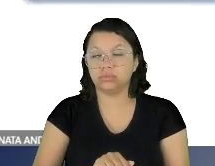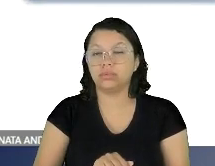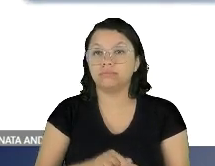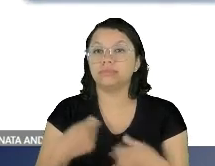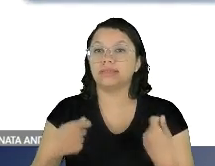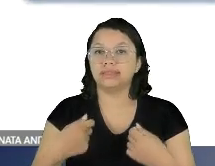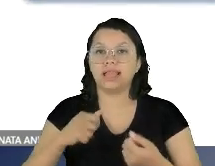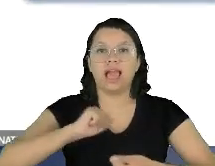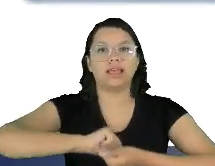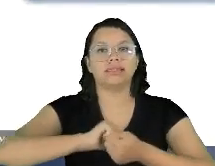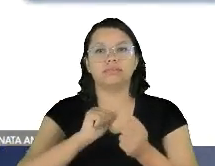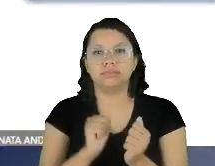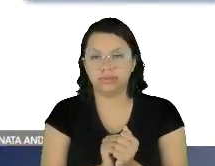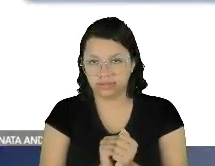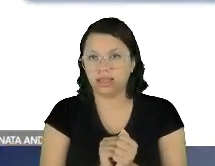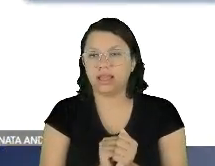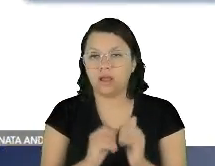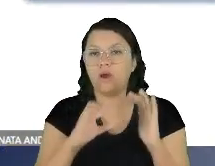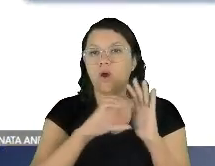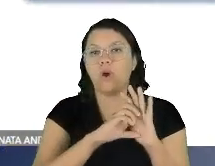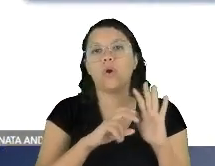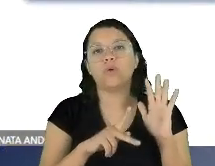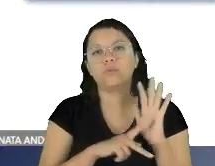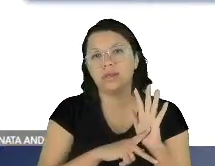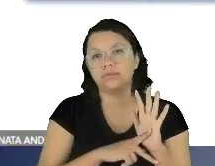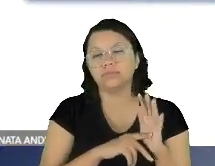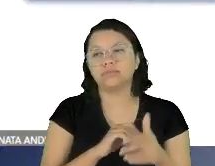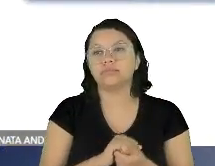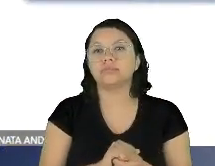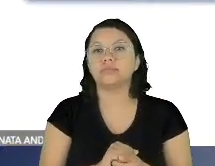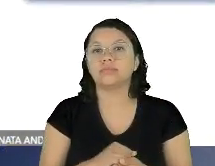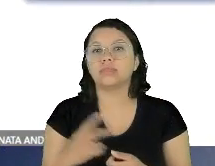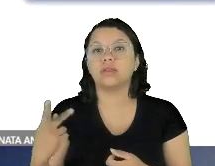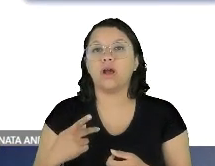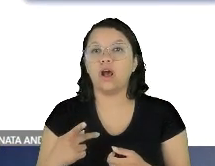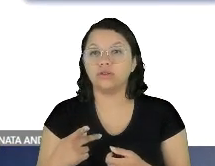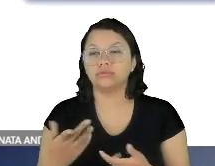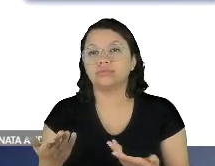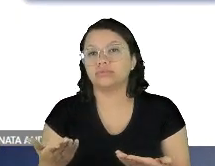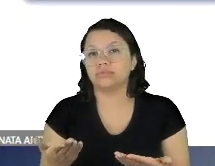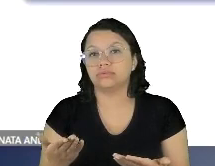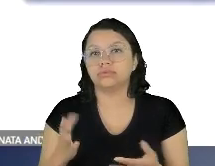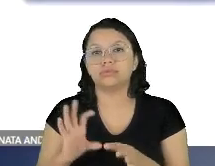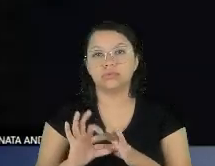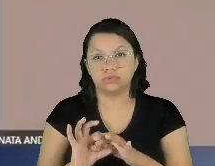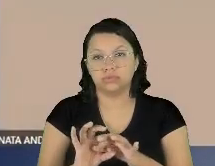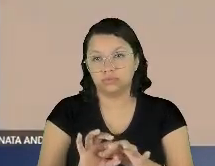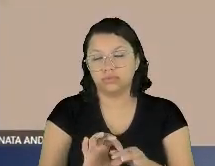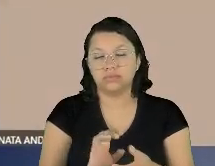têm que ser adaptadas ao Código Penal, né? Aos nossos dias multa.